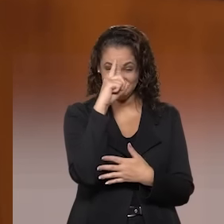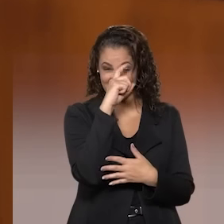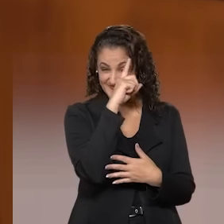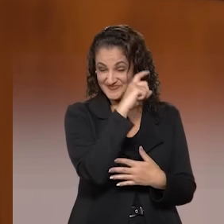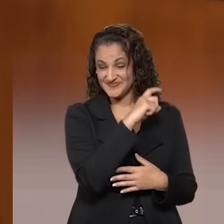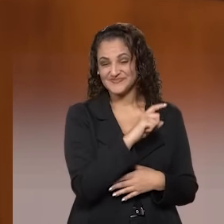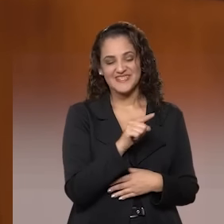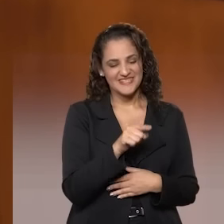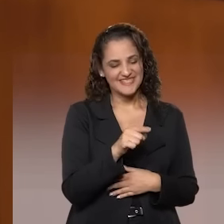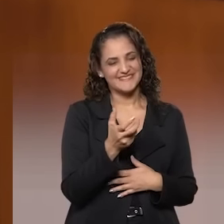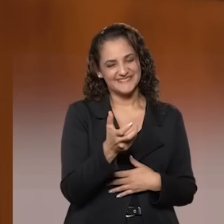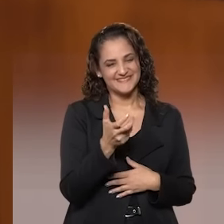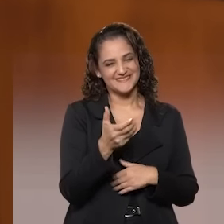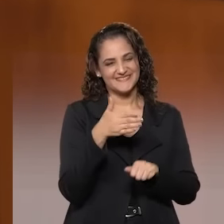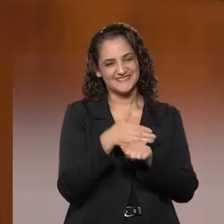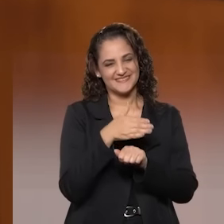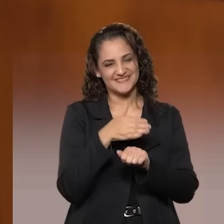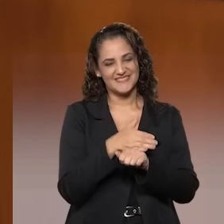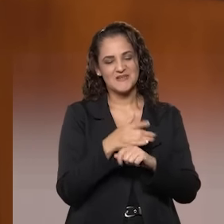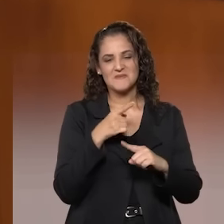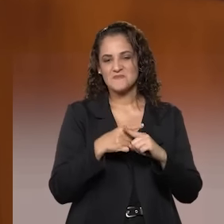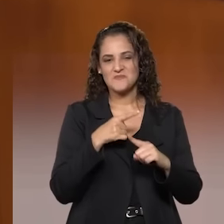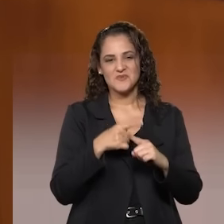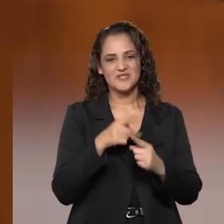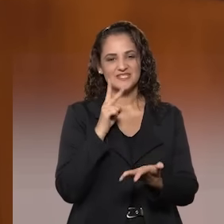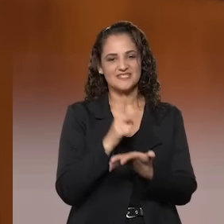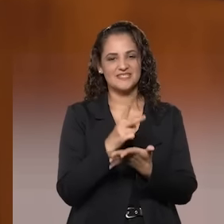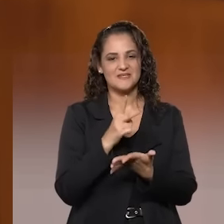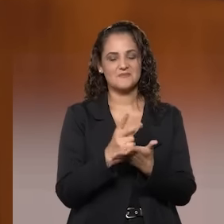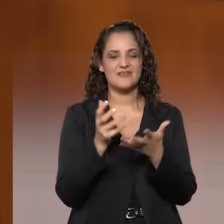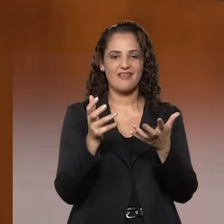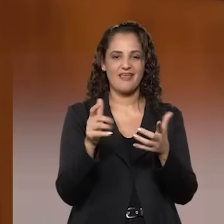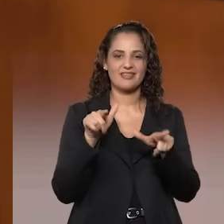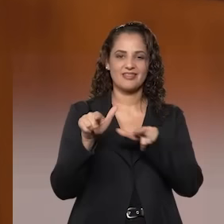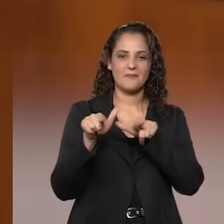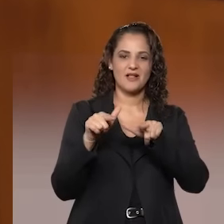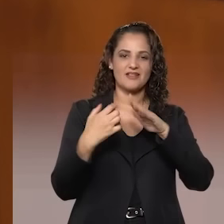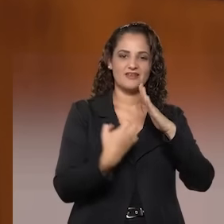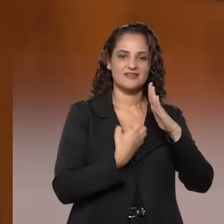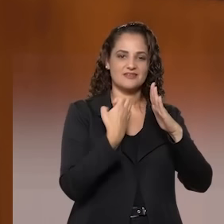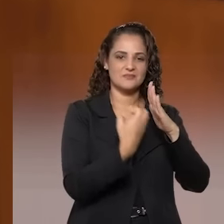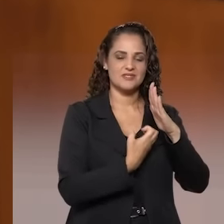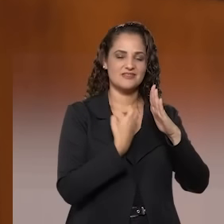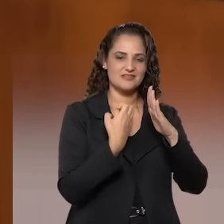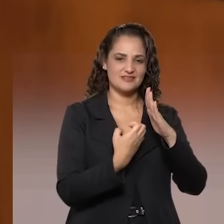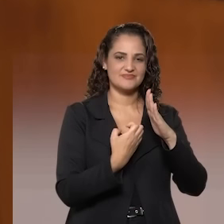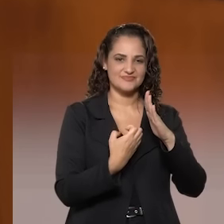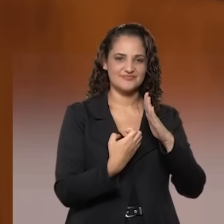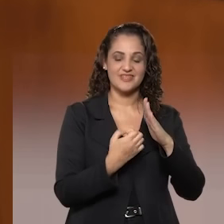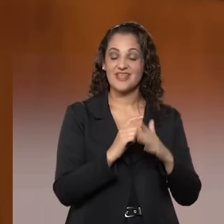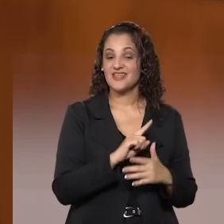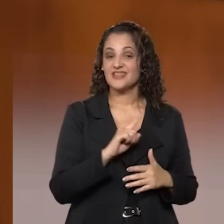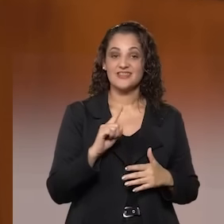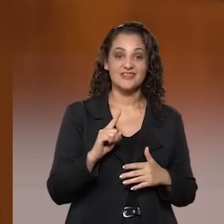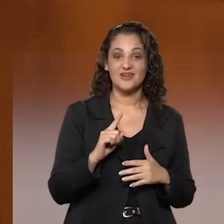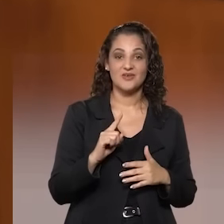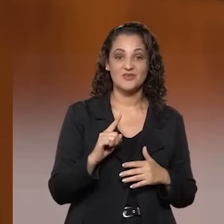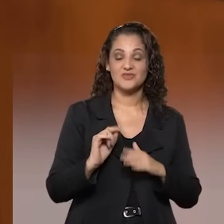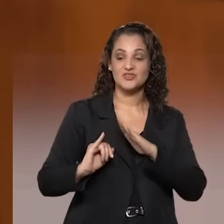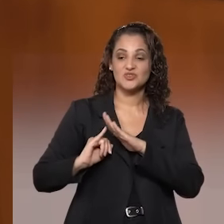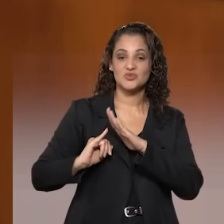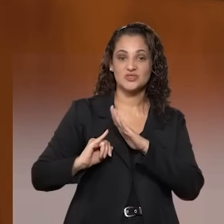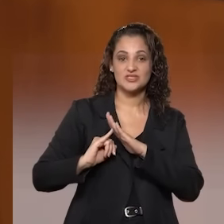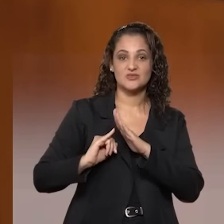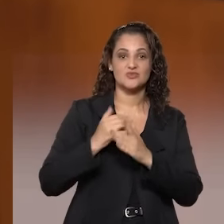sempre quis trabalhar em empresa eh e não nas nas instituições de governo enquanto assistente